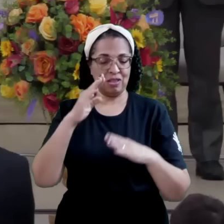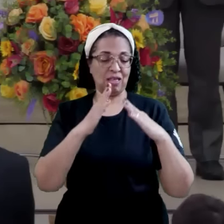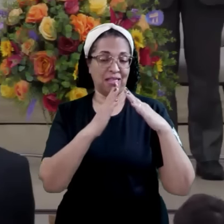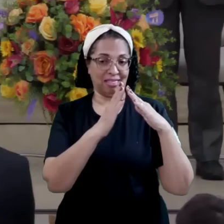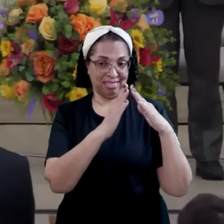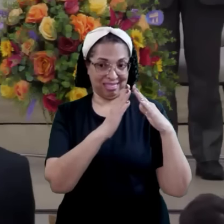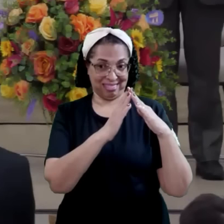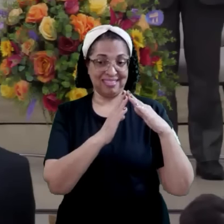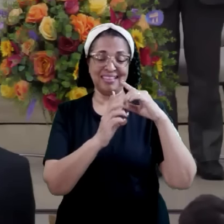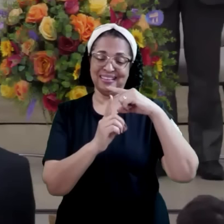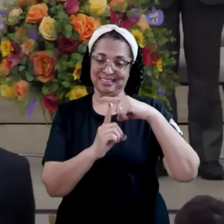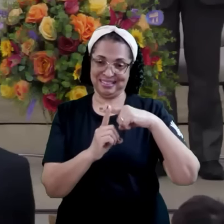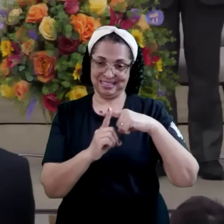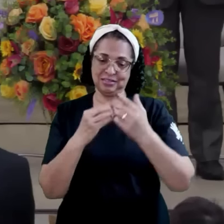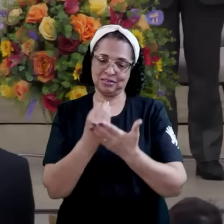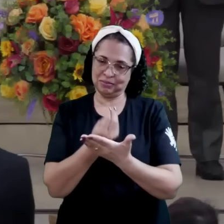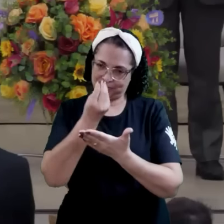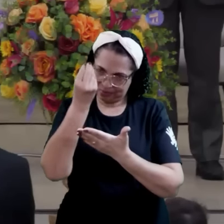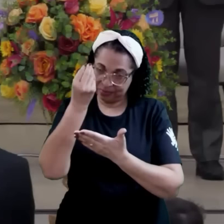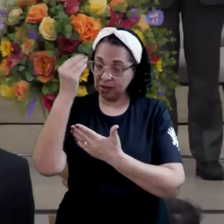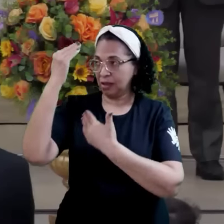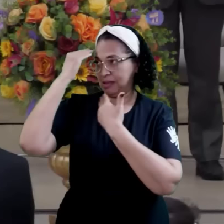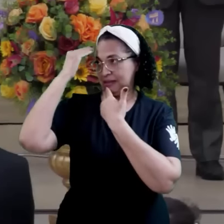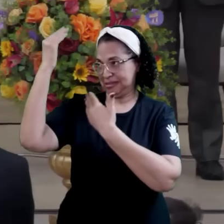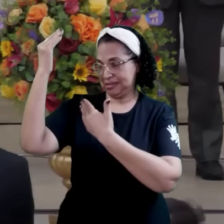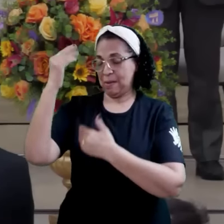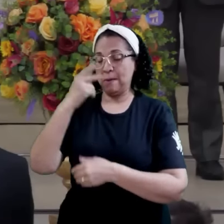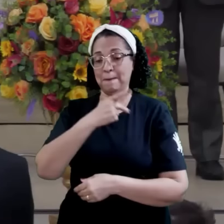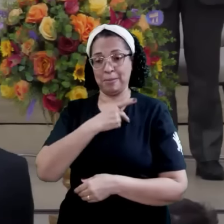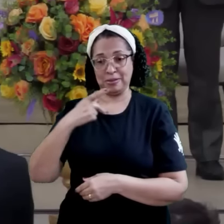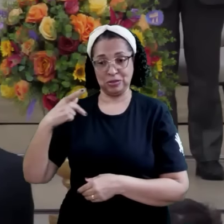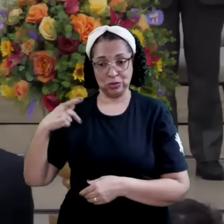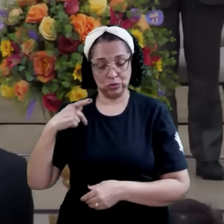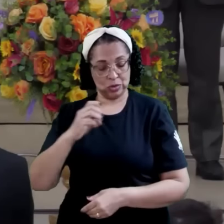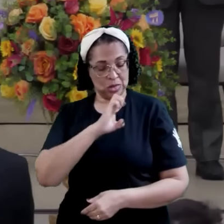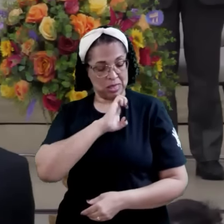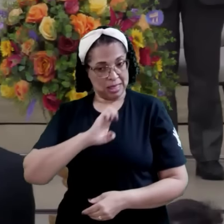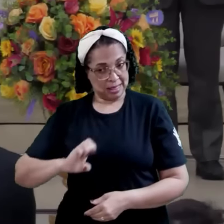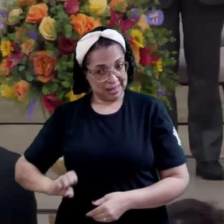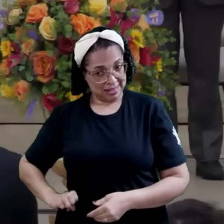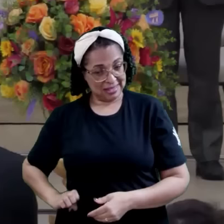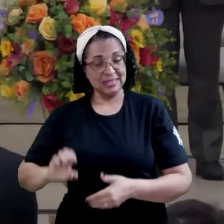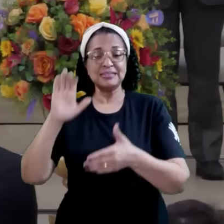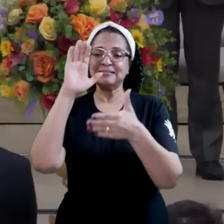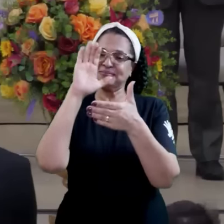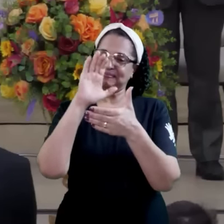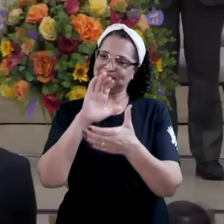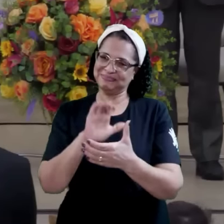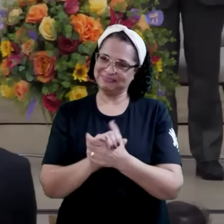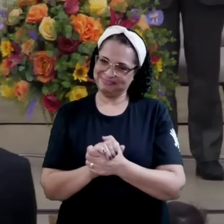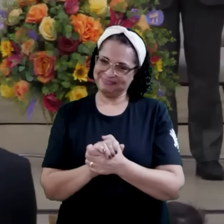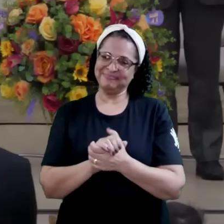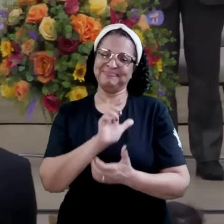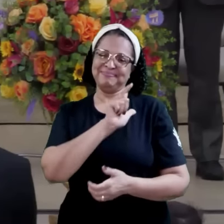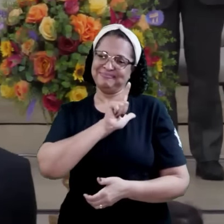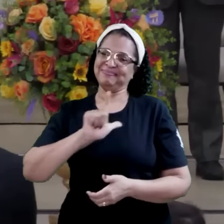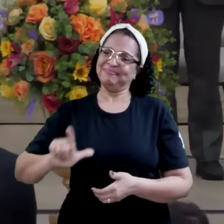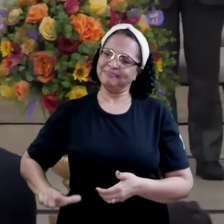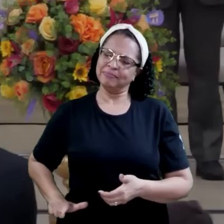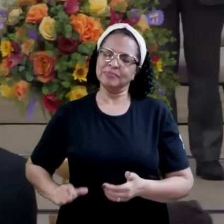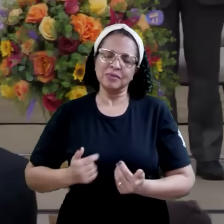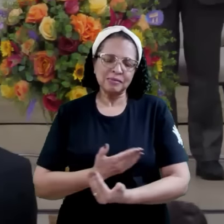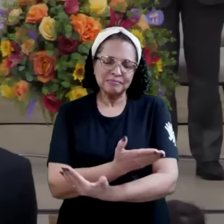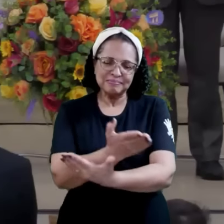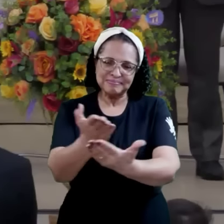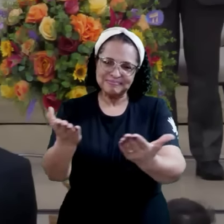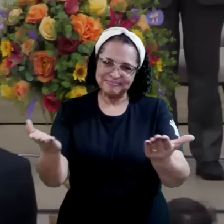presidente pastor Dr Elias Cardoso sua esposa missionária Lívia a todos os irmãos e obreiros que compõem